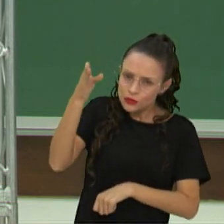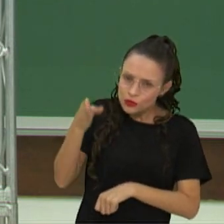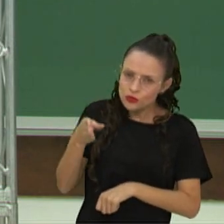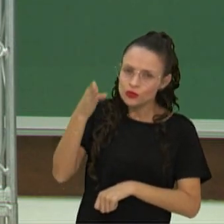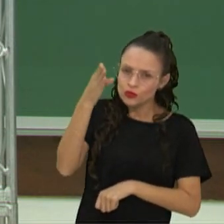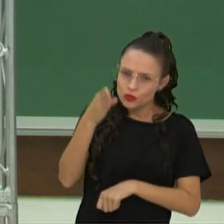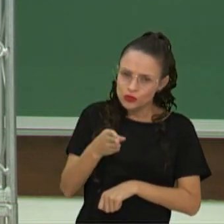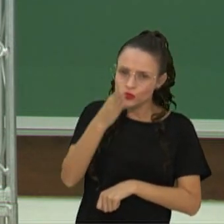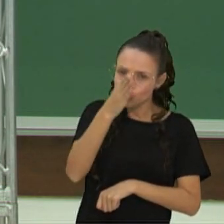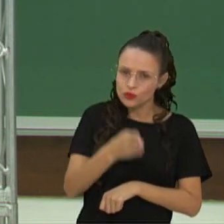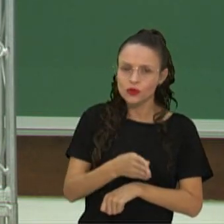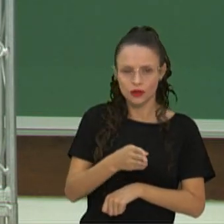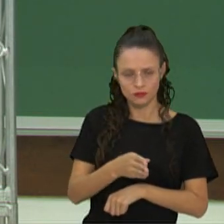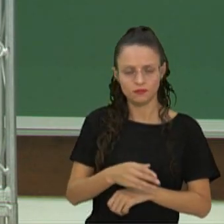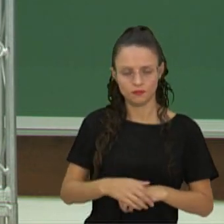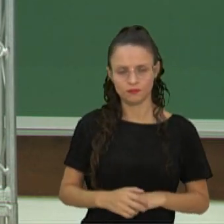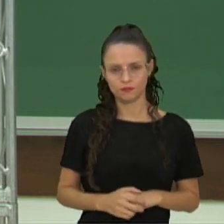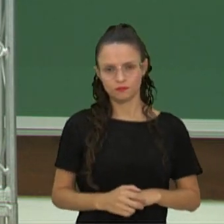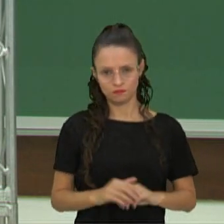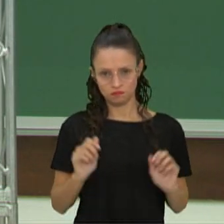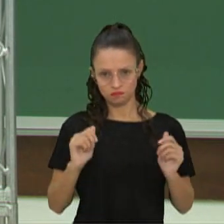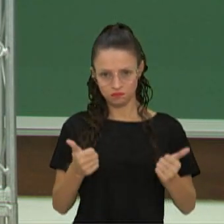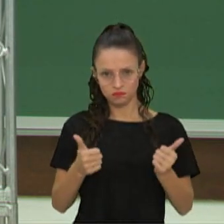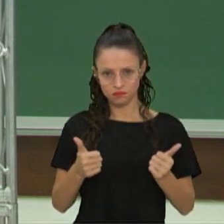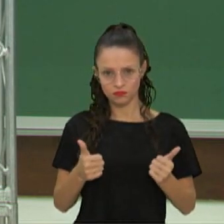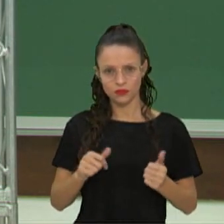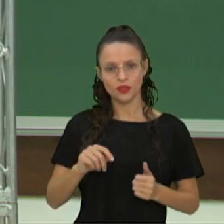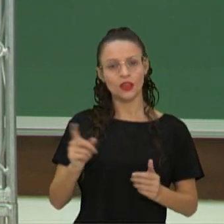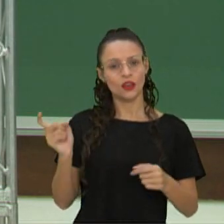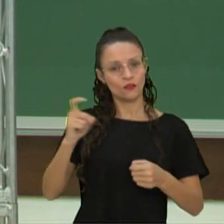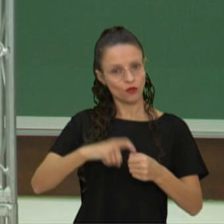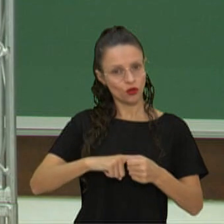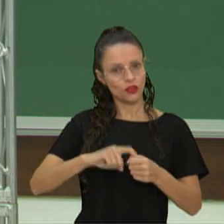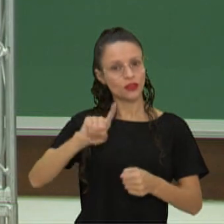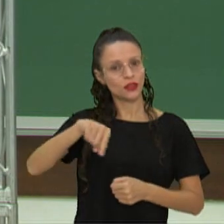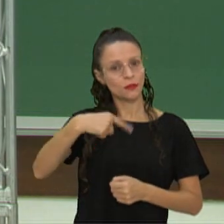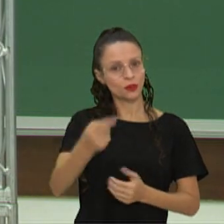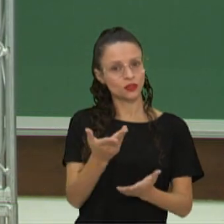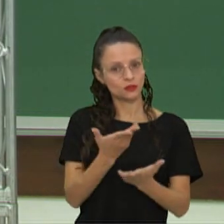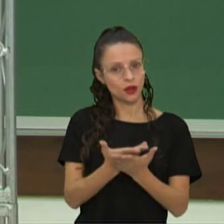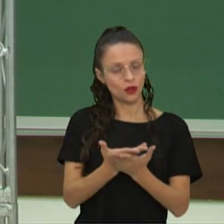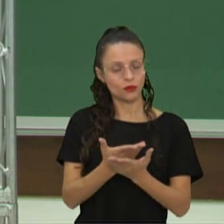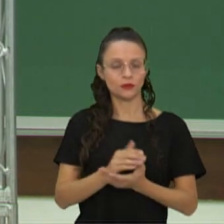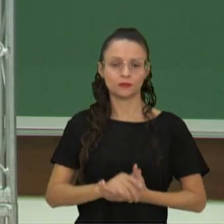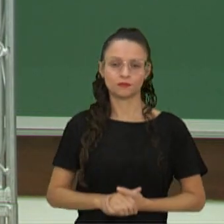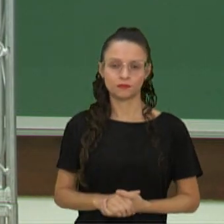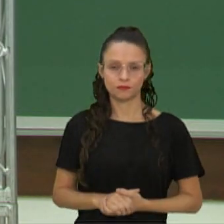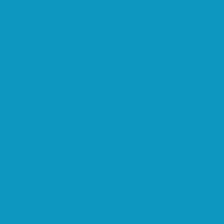treinar e ficar craque nesse exercício, tá bom? E a gente volta na próxima aula. Até lá!